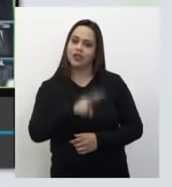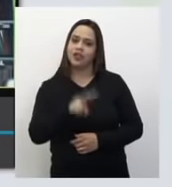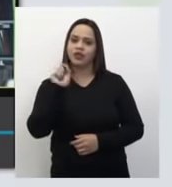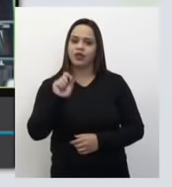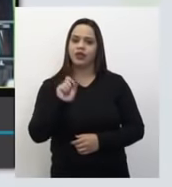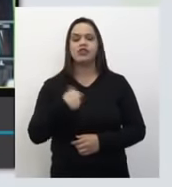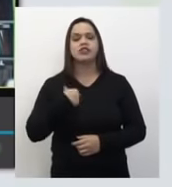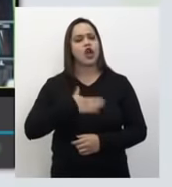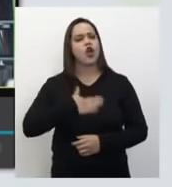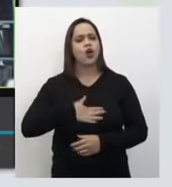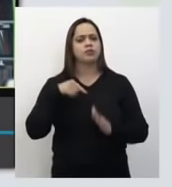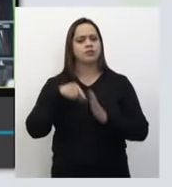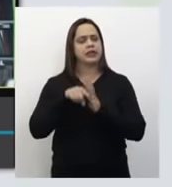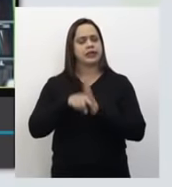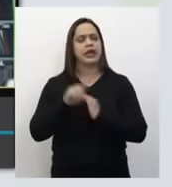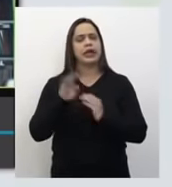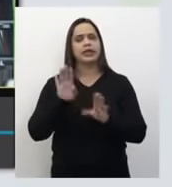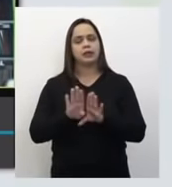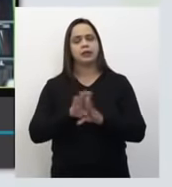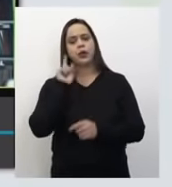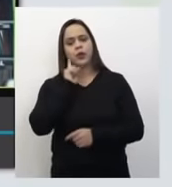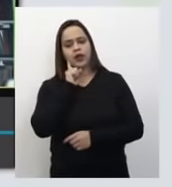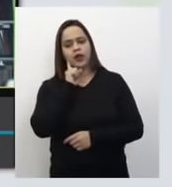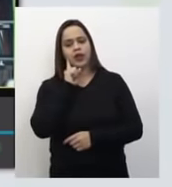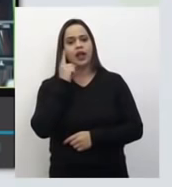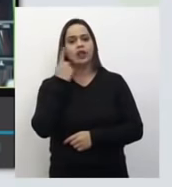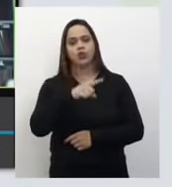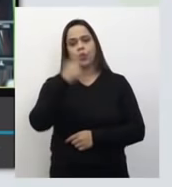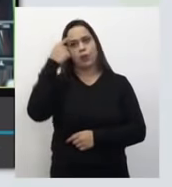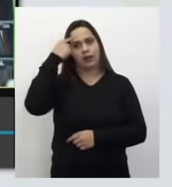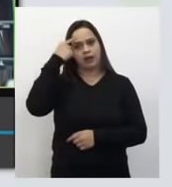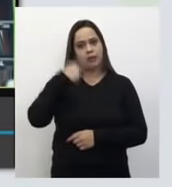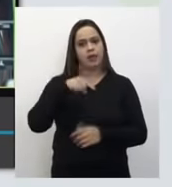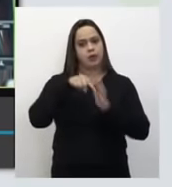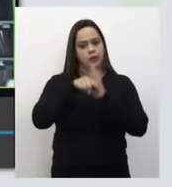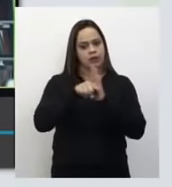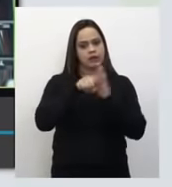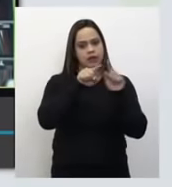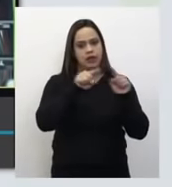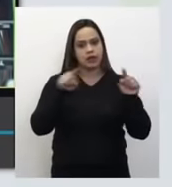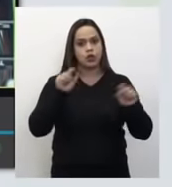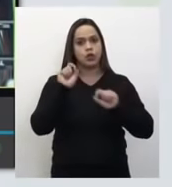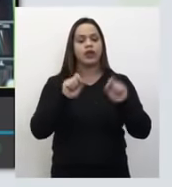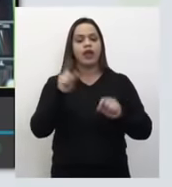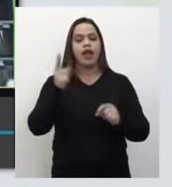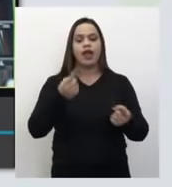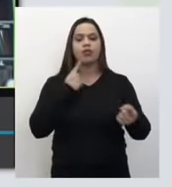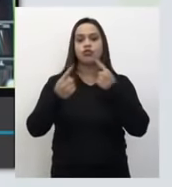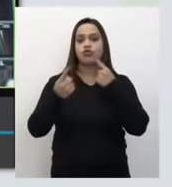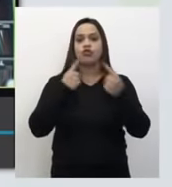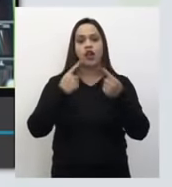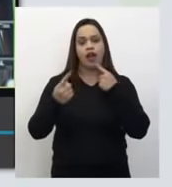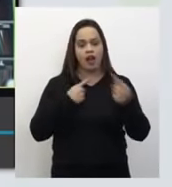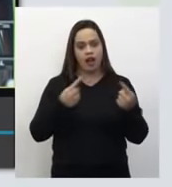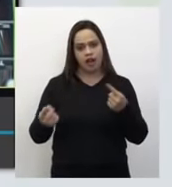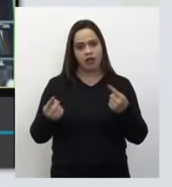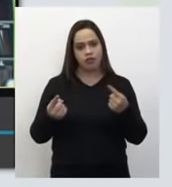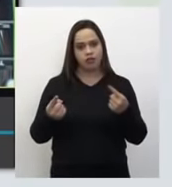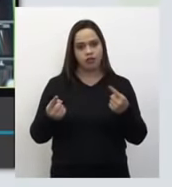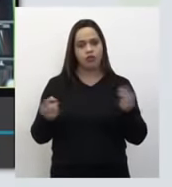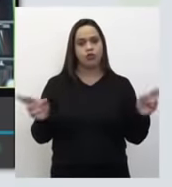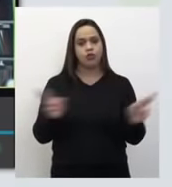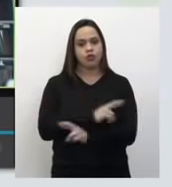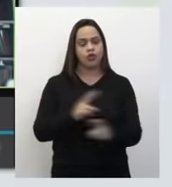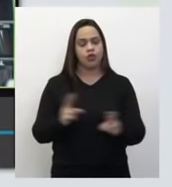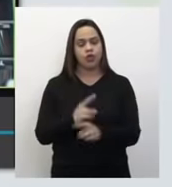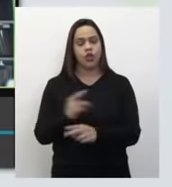de pesquisar, a tua linha assim, de pesquisa assim, é o diálogo entre as novas tecnologias e a